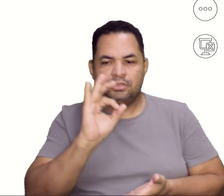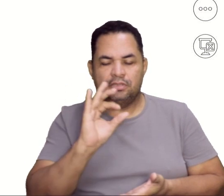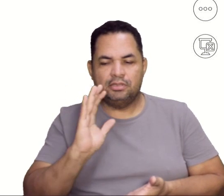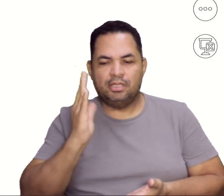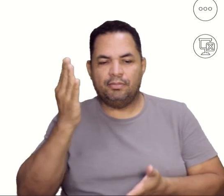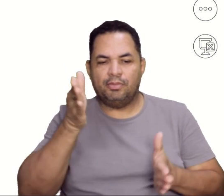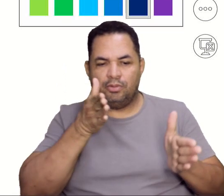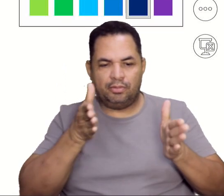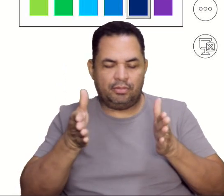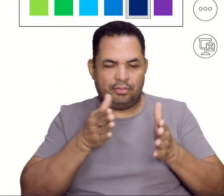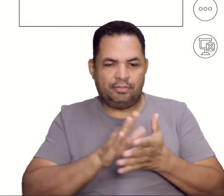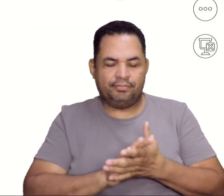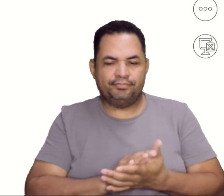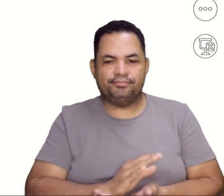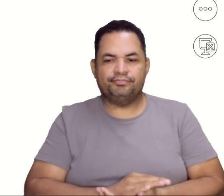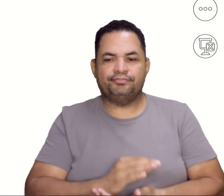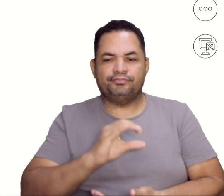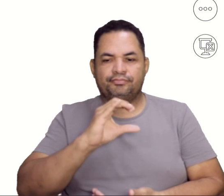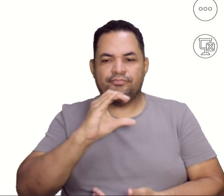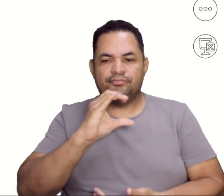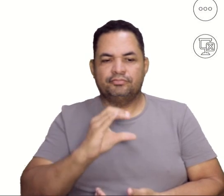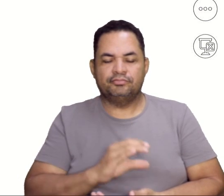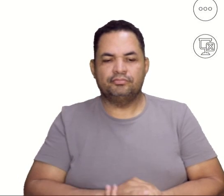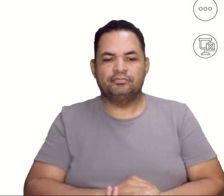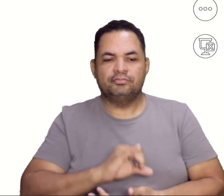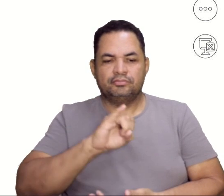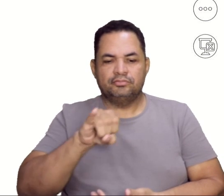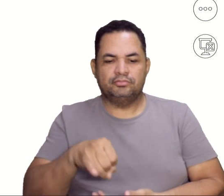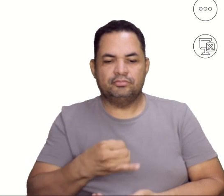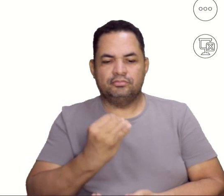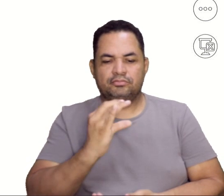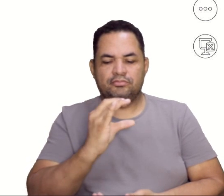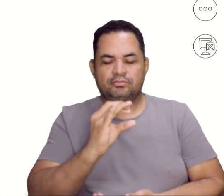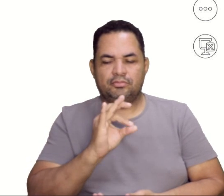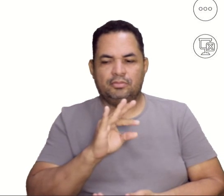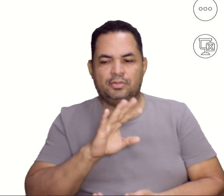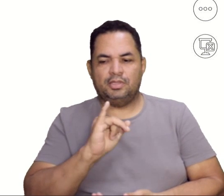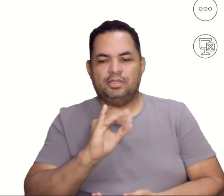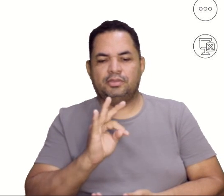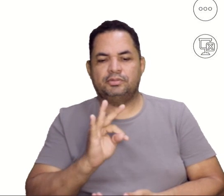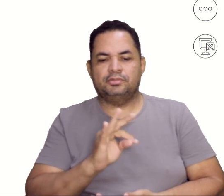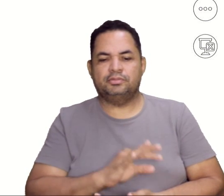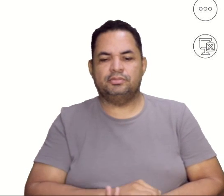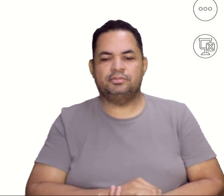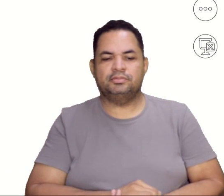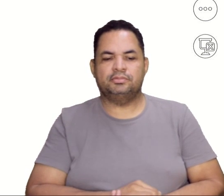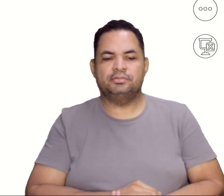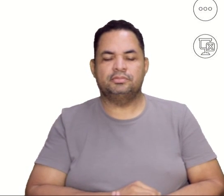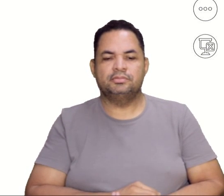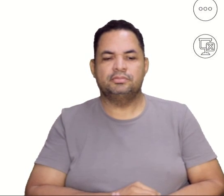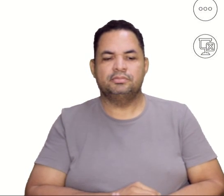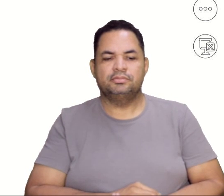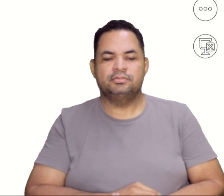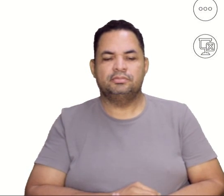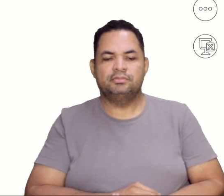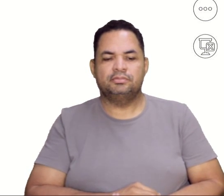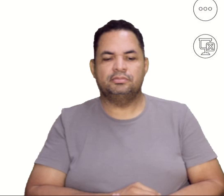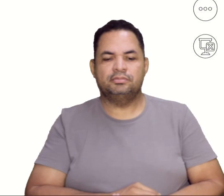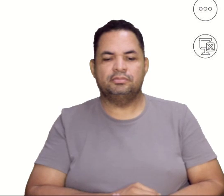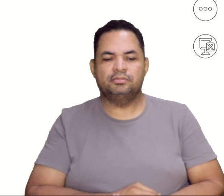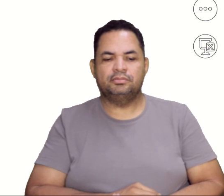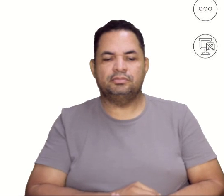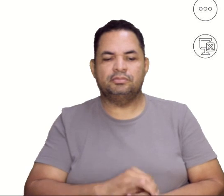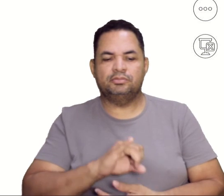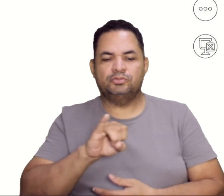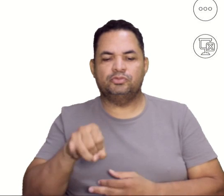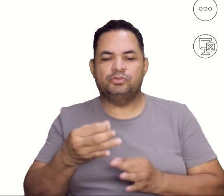taxa e tempo né isso J igual a City não tá aqui a gente coloca j = a c o juro simples